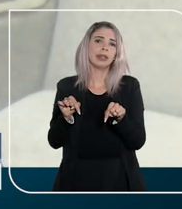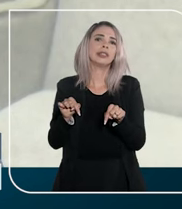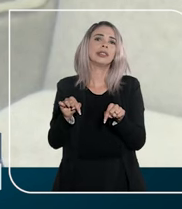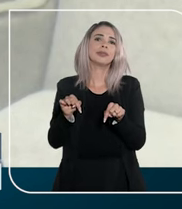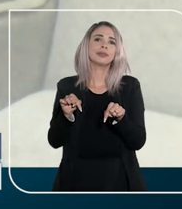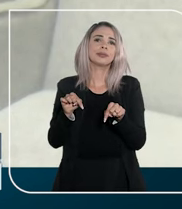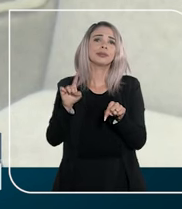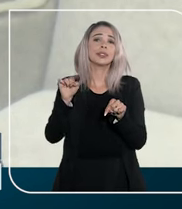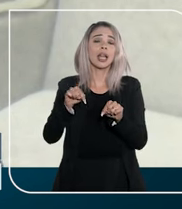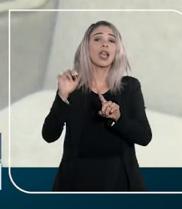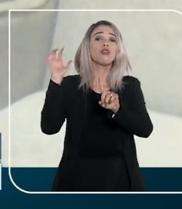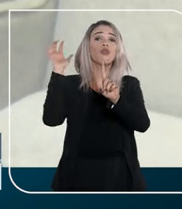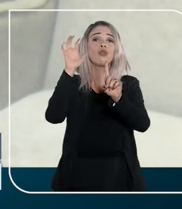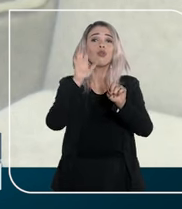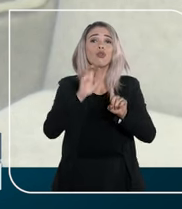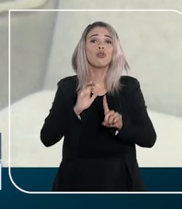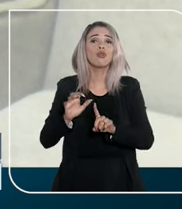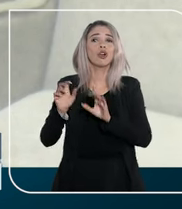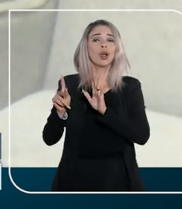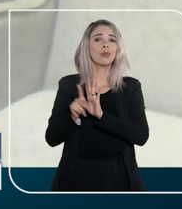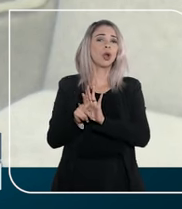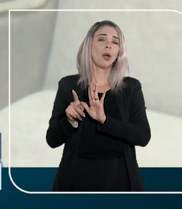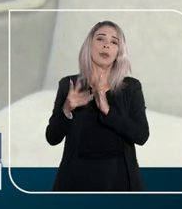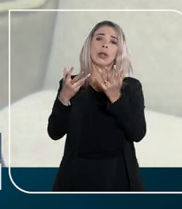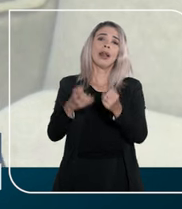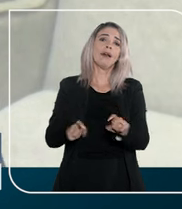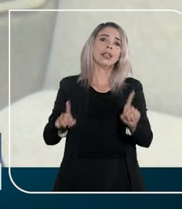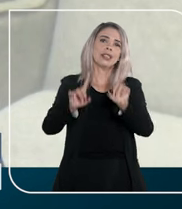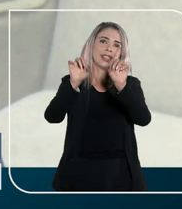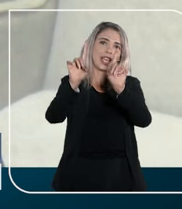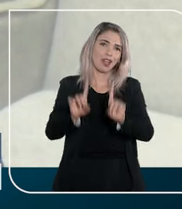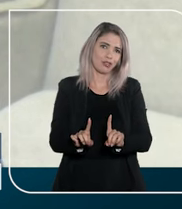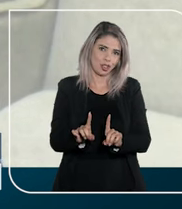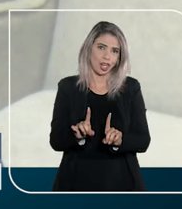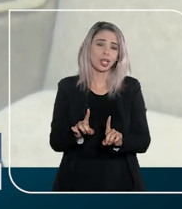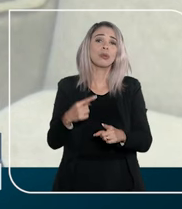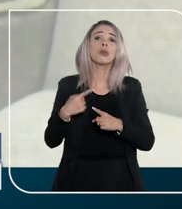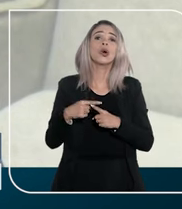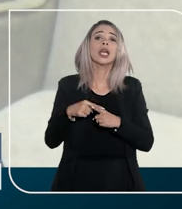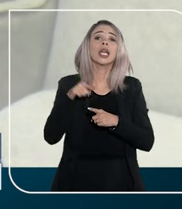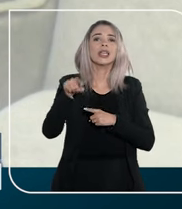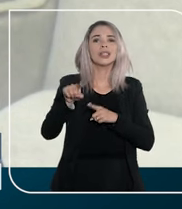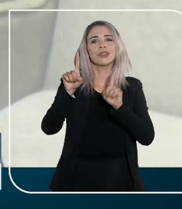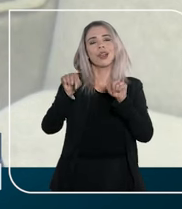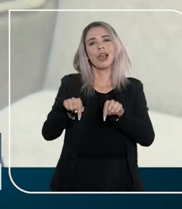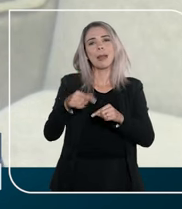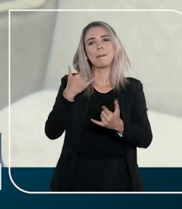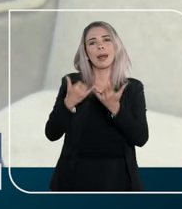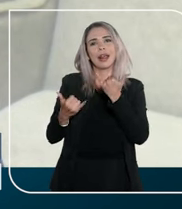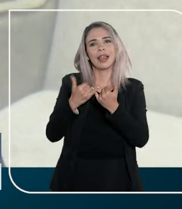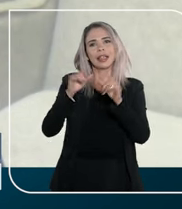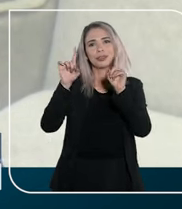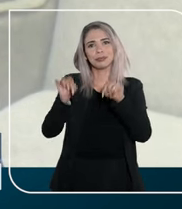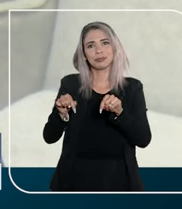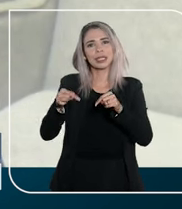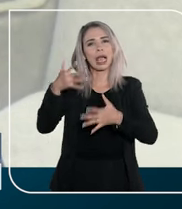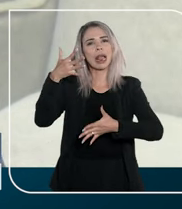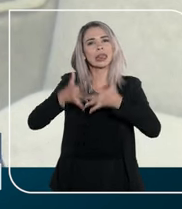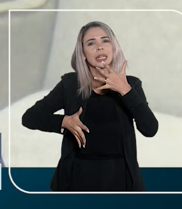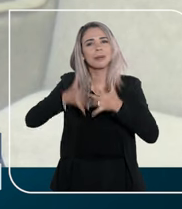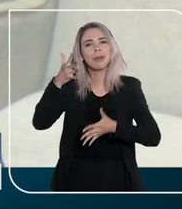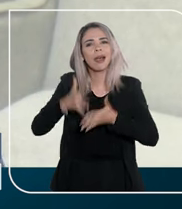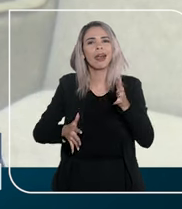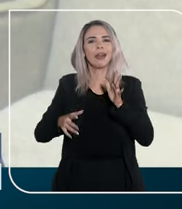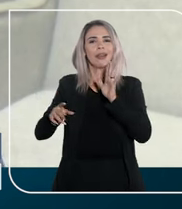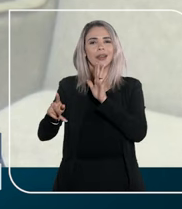digamos, eles são influenciados, muitas vezes, a não reconhecer o direito, porque isso estaria, de certa forma, tumultuando